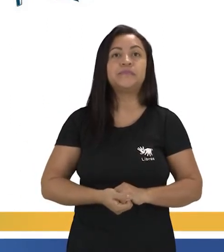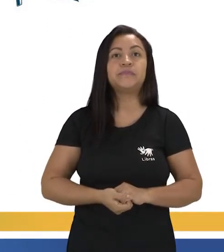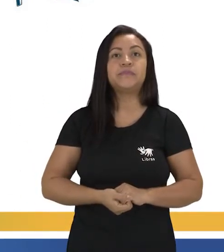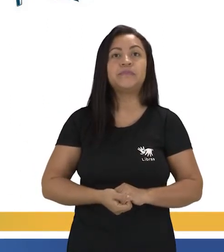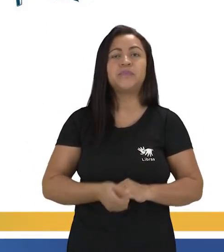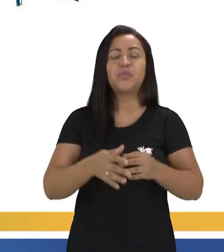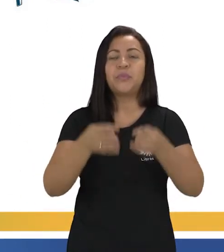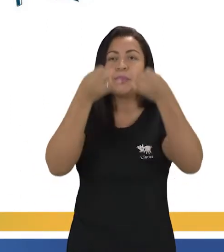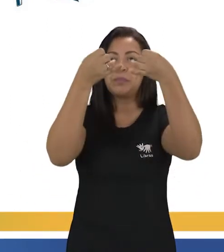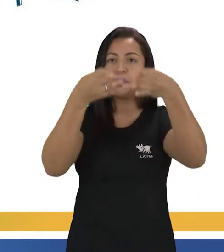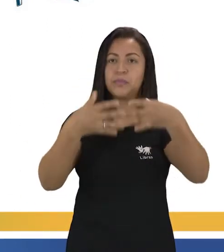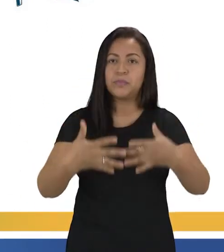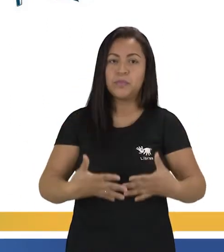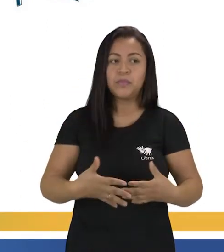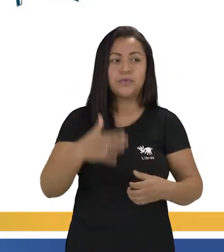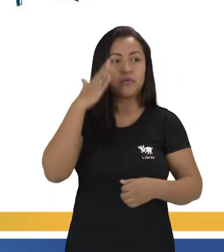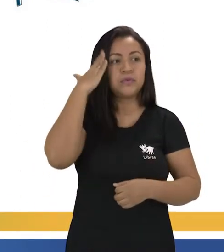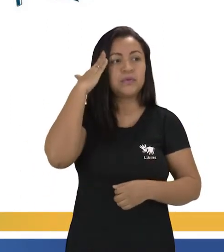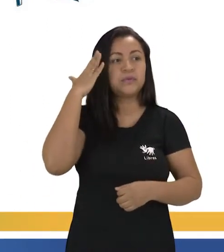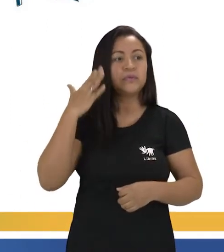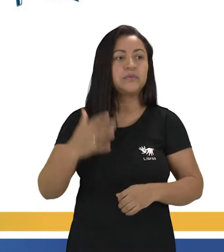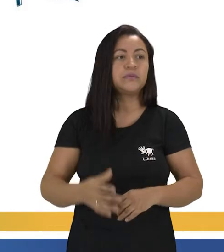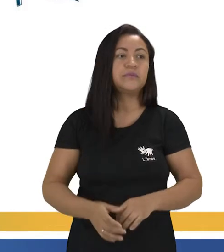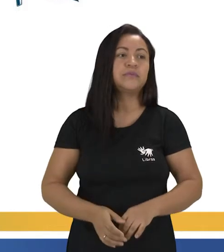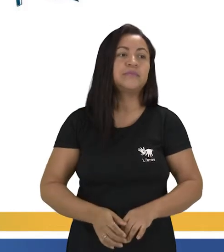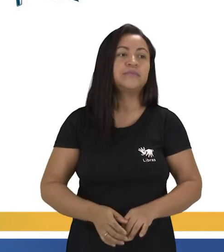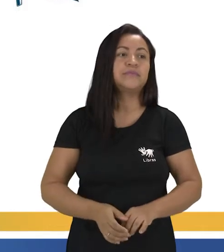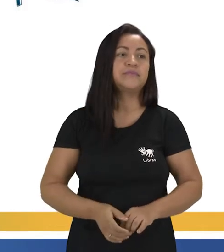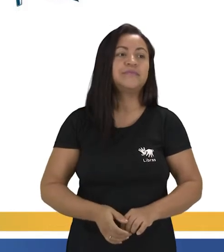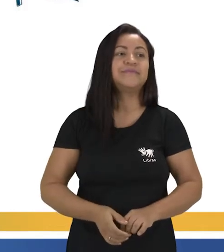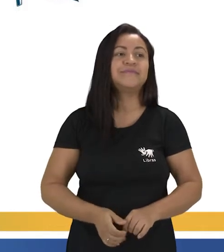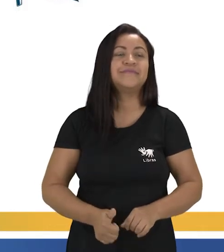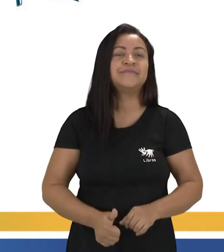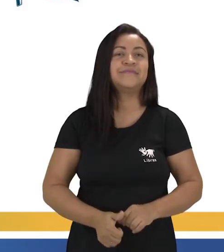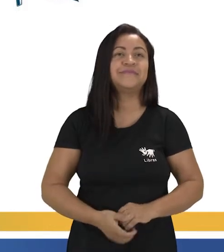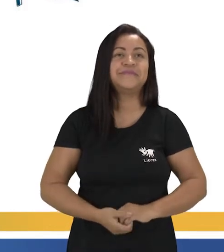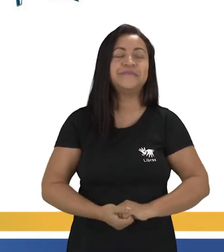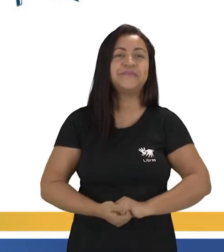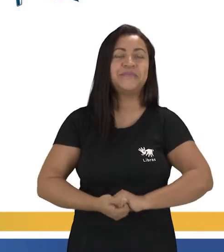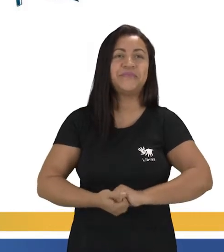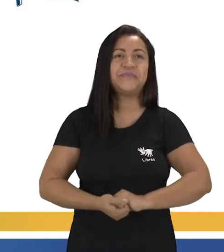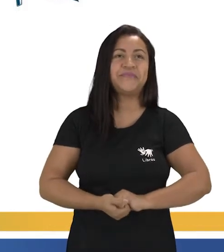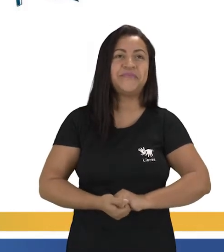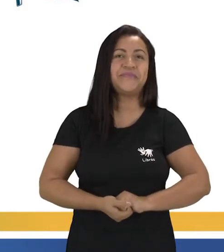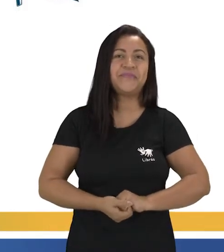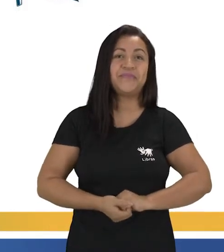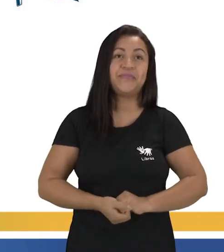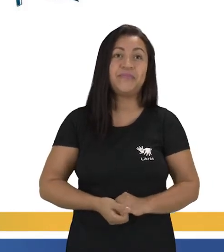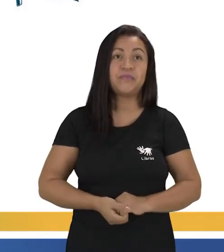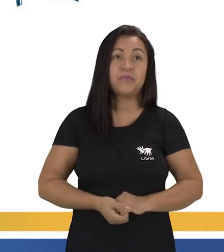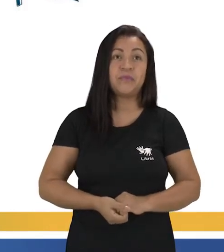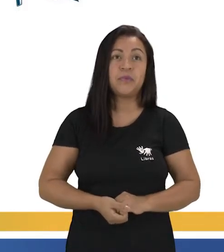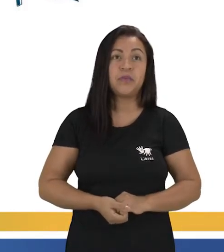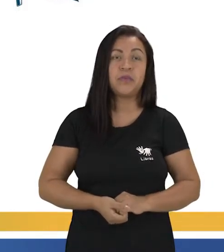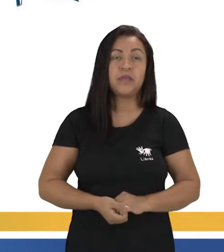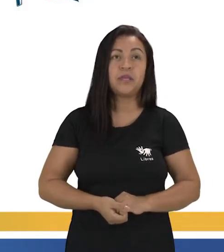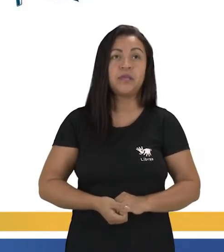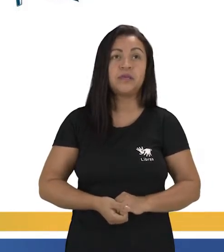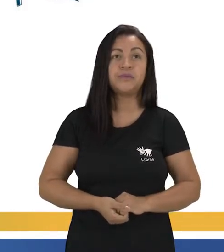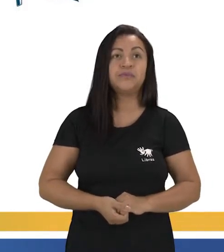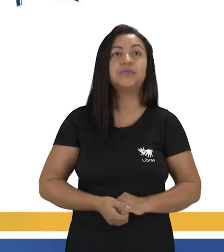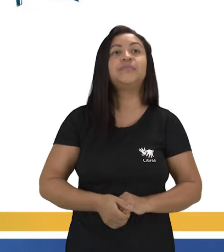que vocês possam identificar aí a estrutura, tudo bem? Então vamos lá, o primeiro. She